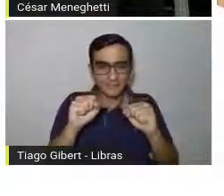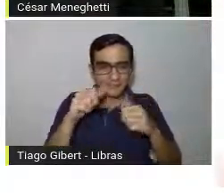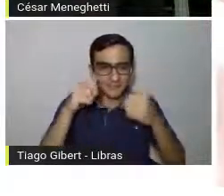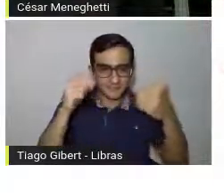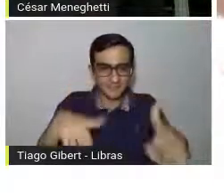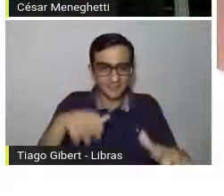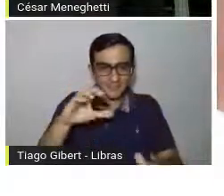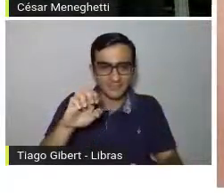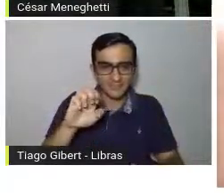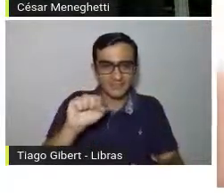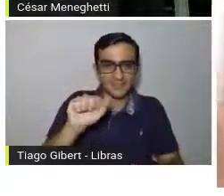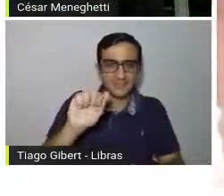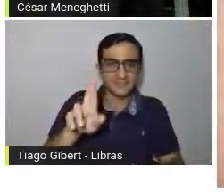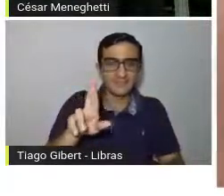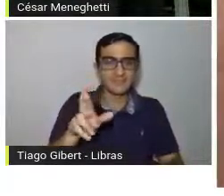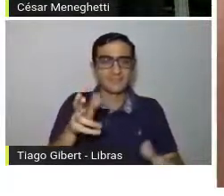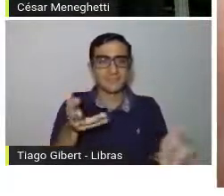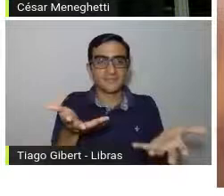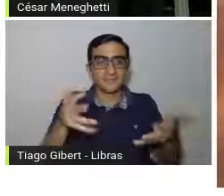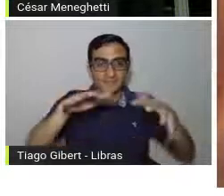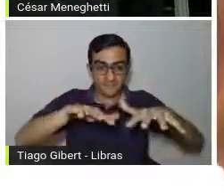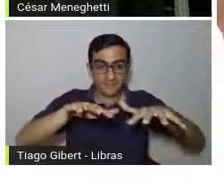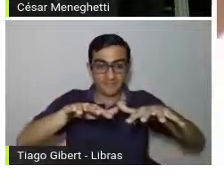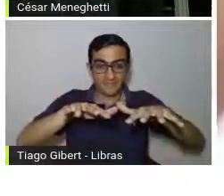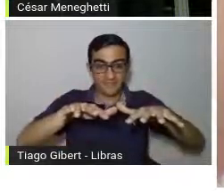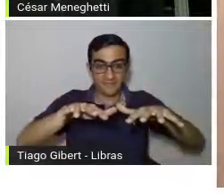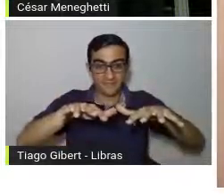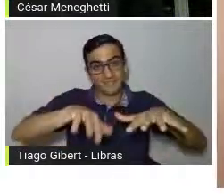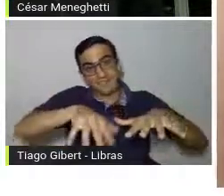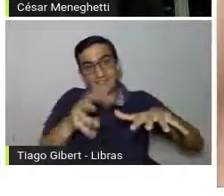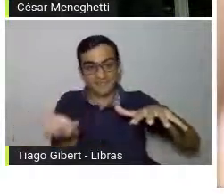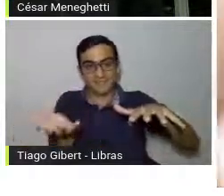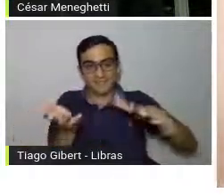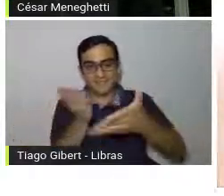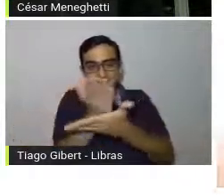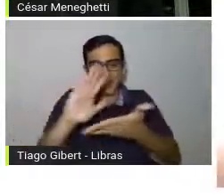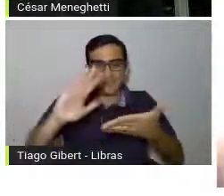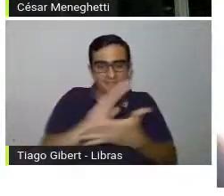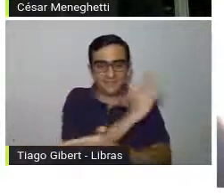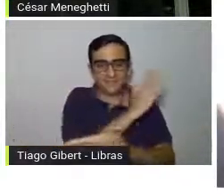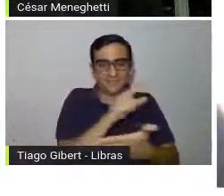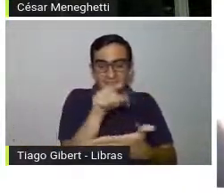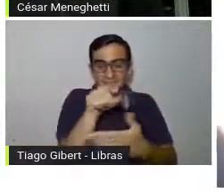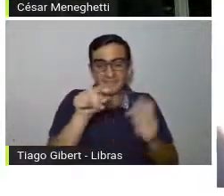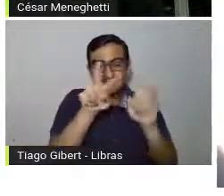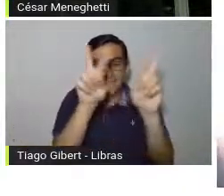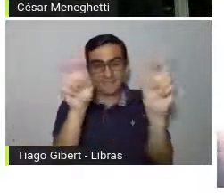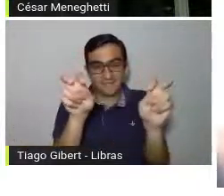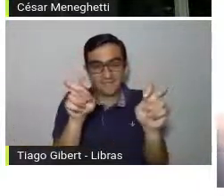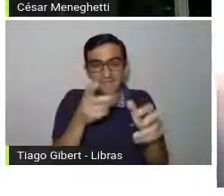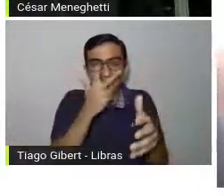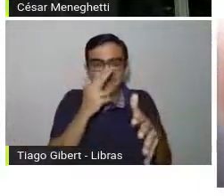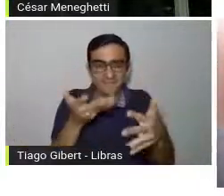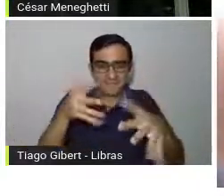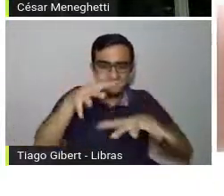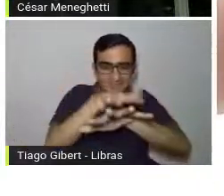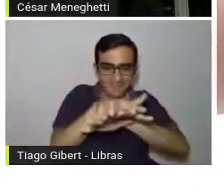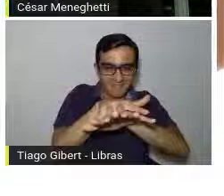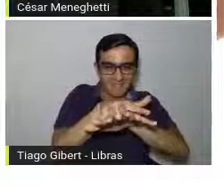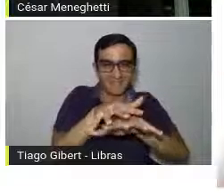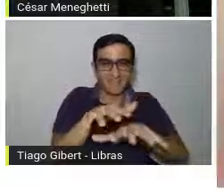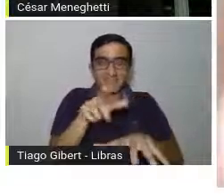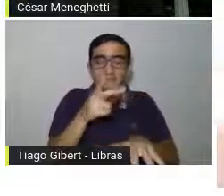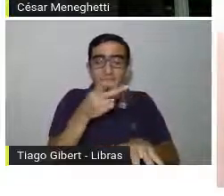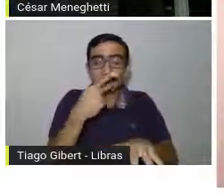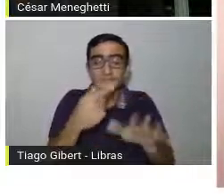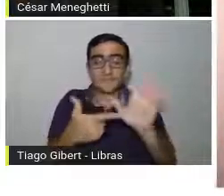esse imagens? chama Exclusion. Inclusion é o vídeo carro-chefe da coisa. Nós estamos vendo agora uma